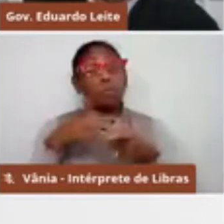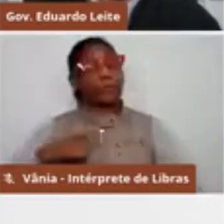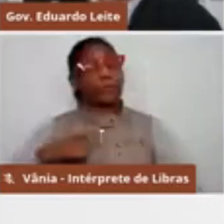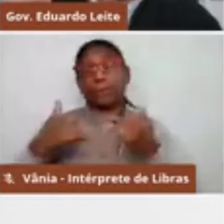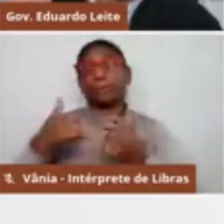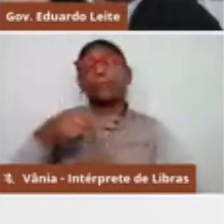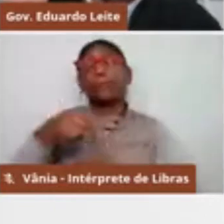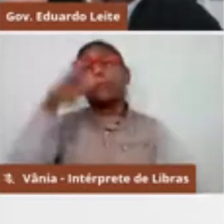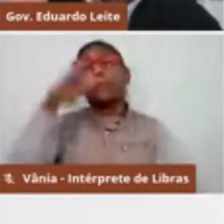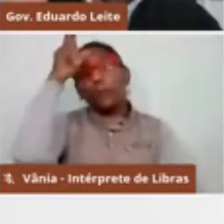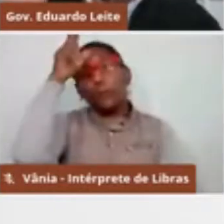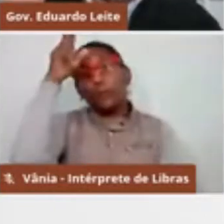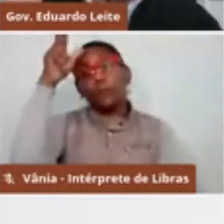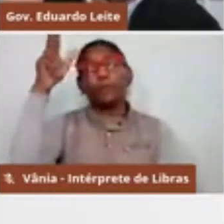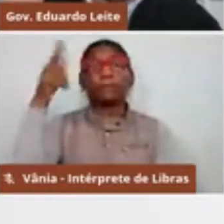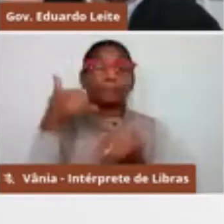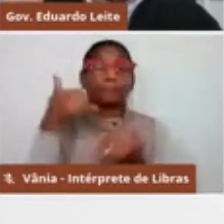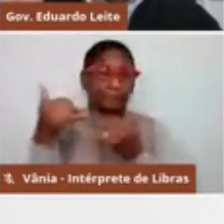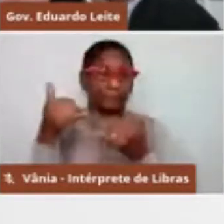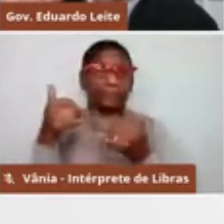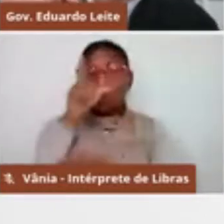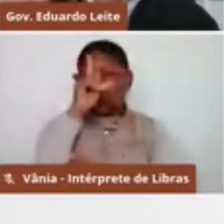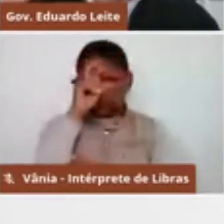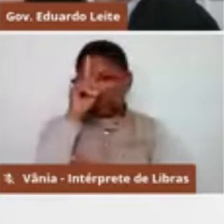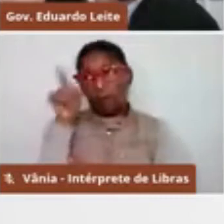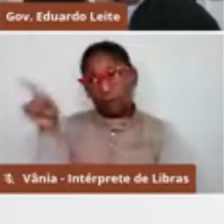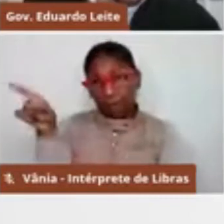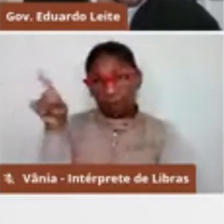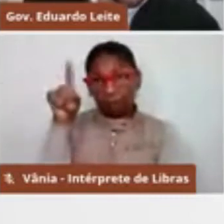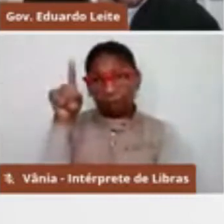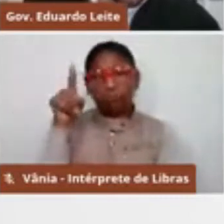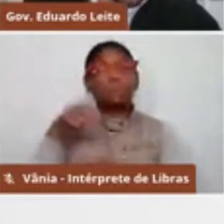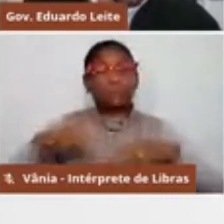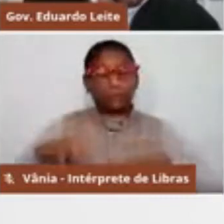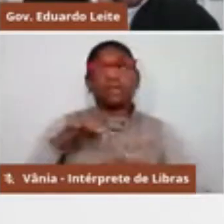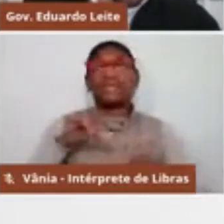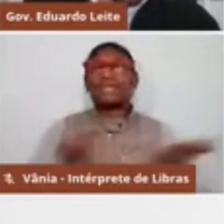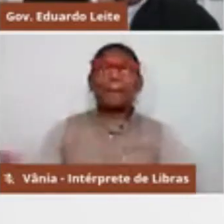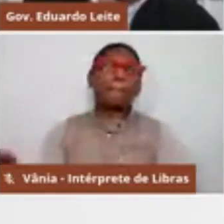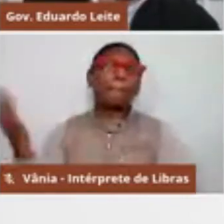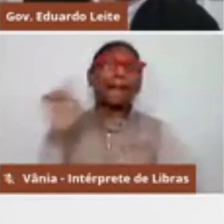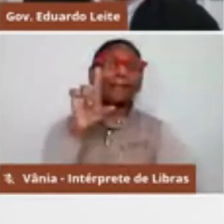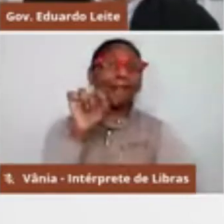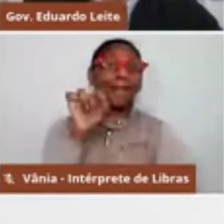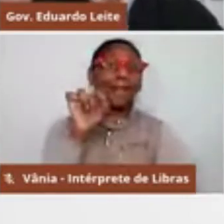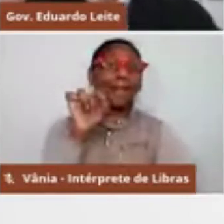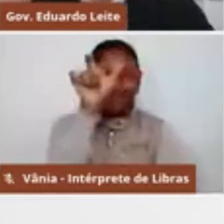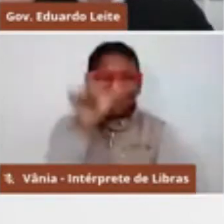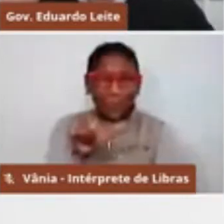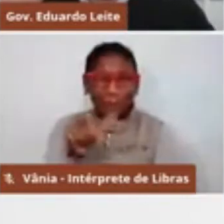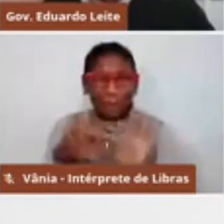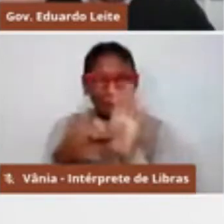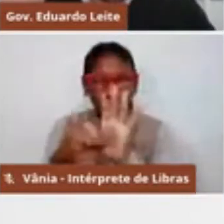Hamburgo tinha hospitalizações confirmadas na semana 10, ali, nessa primeira coluna, pode-se observar,